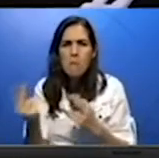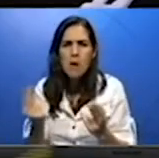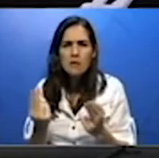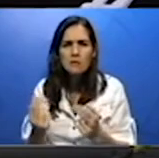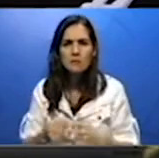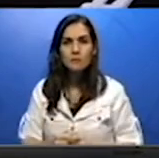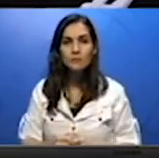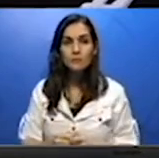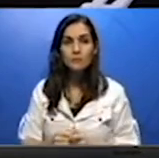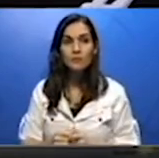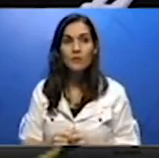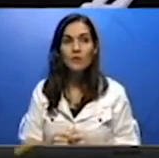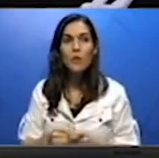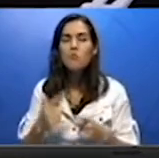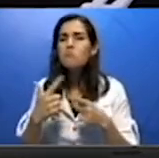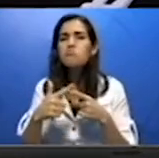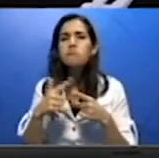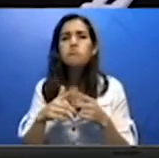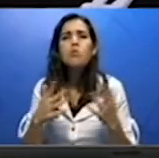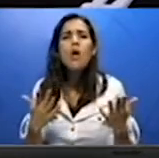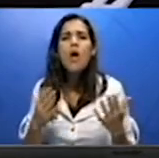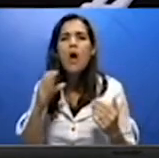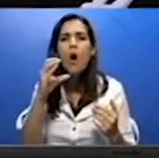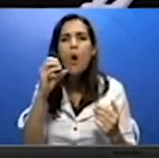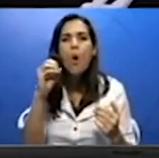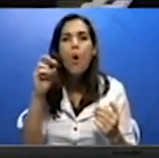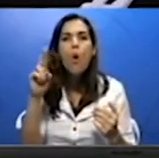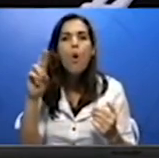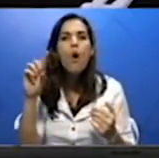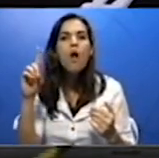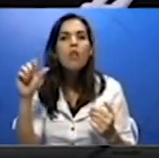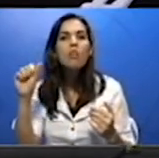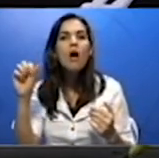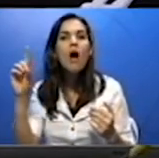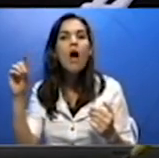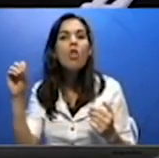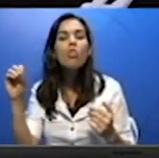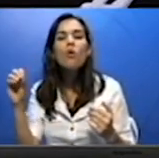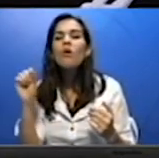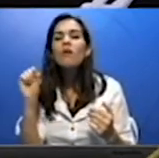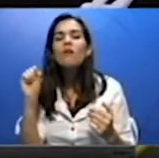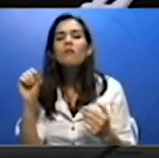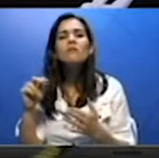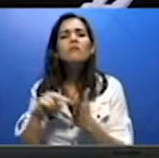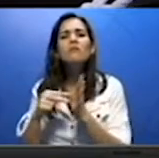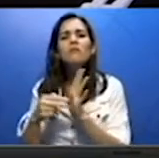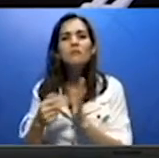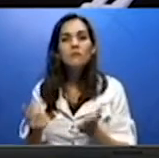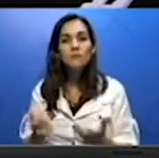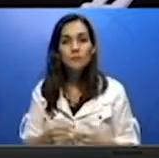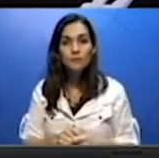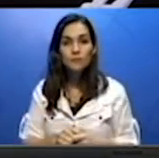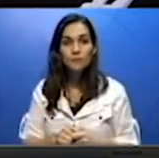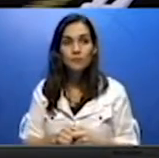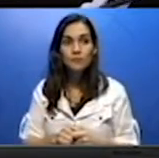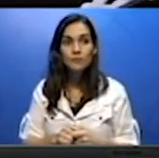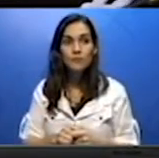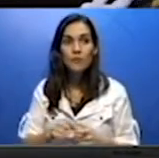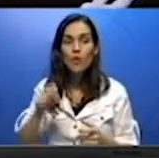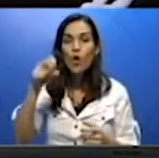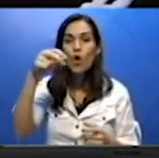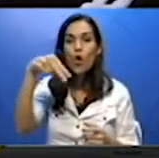é bom E por quê acordado porque eles apresentam notocorda e o que vem a ser uma notocorda bom noto